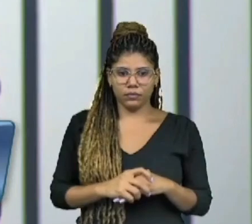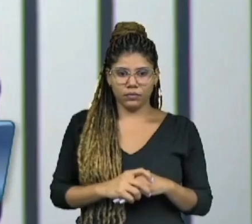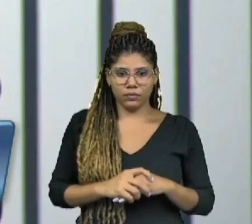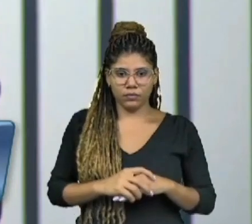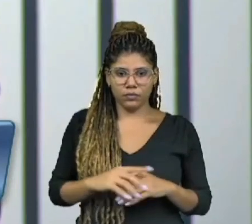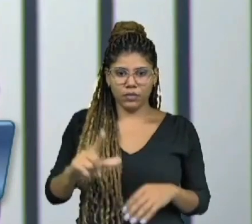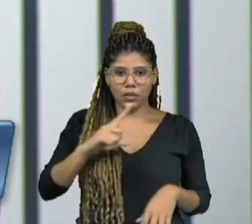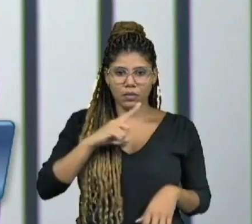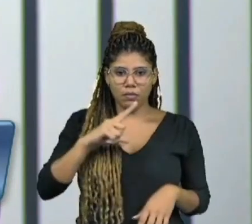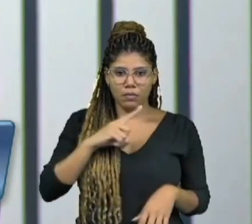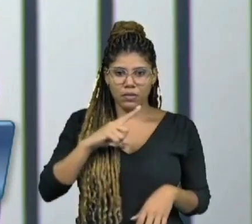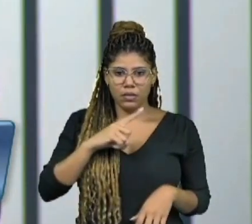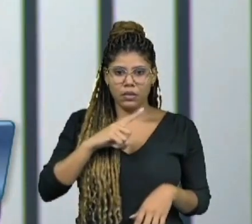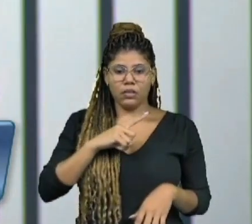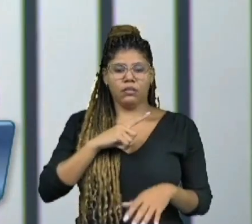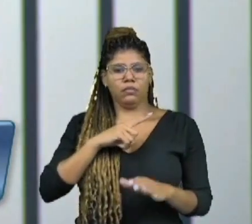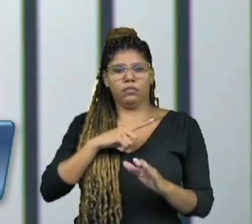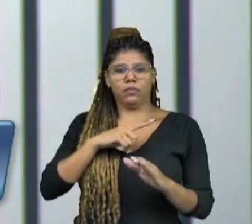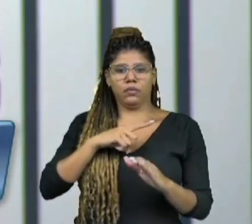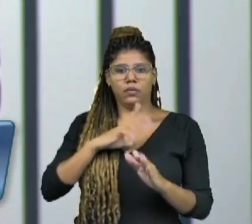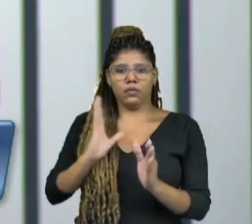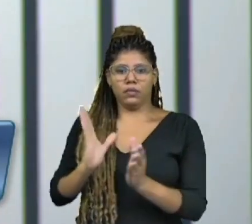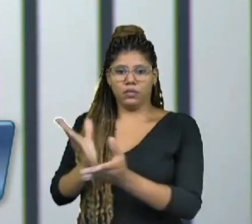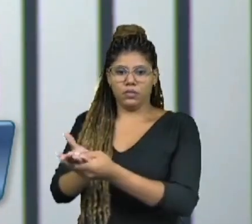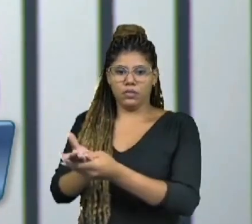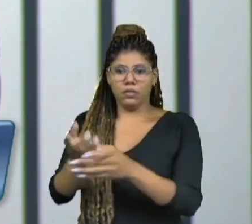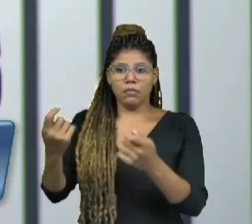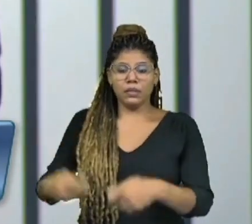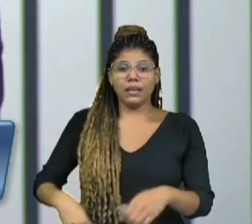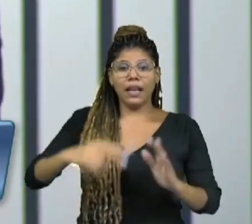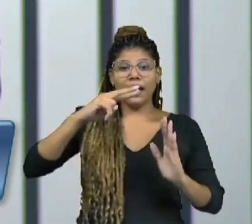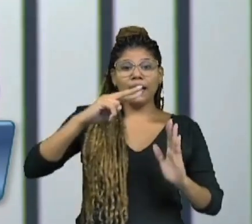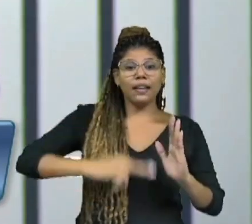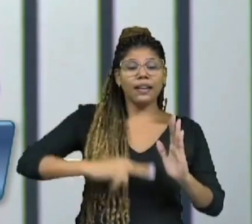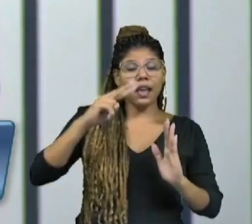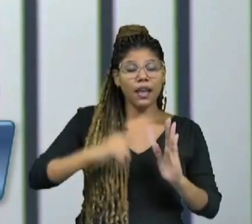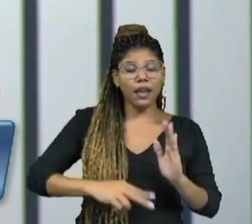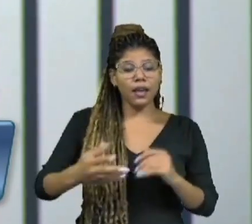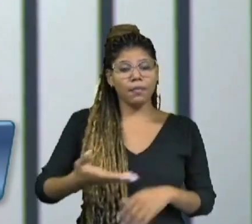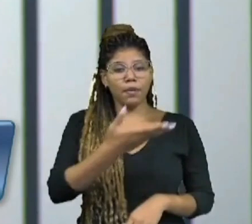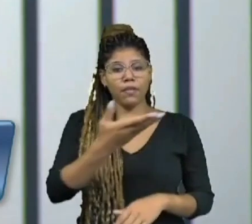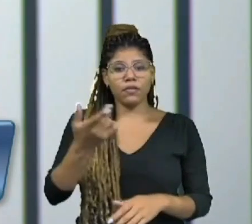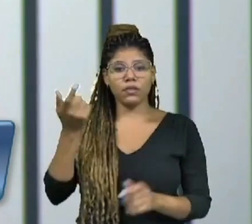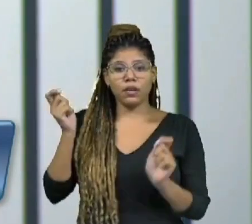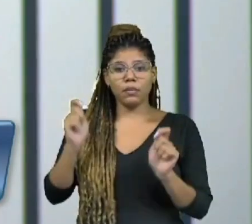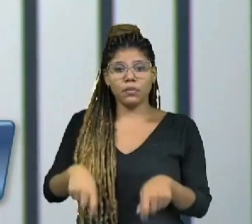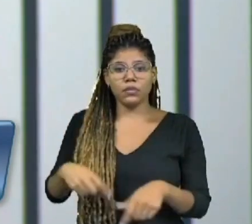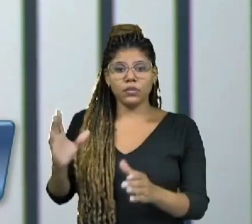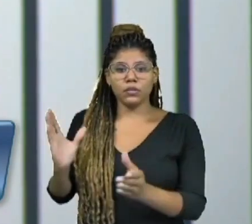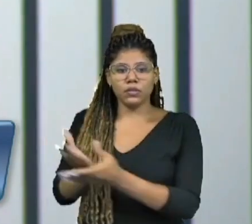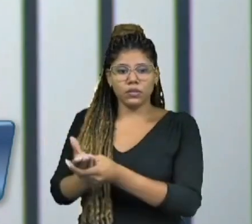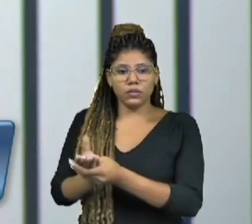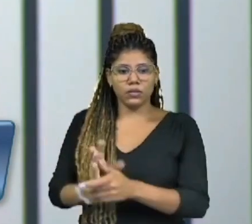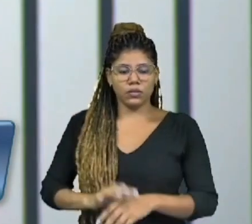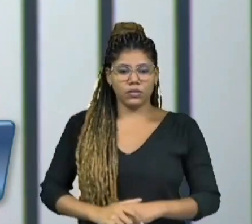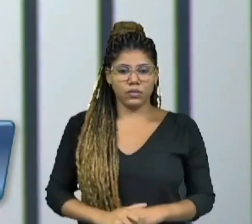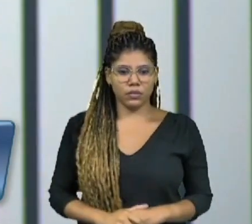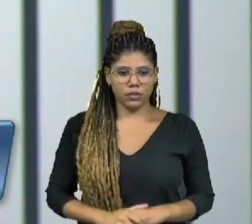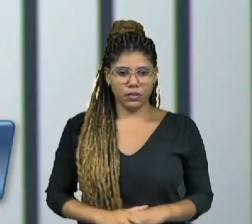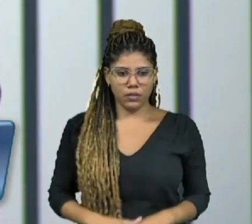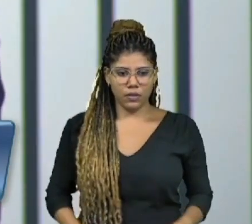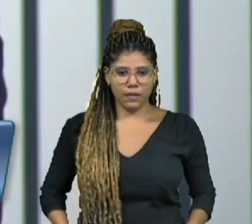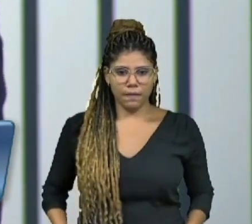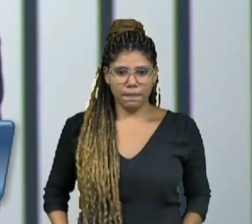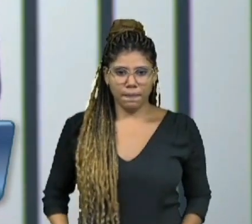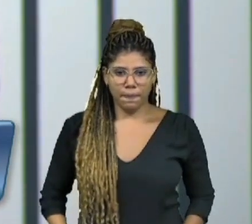uma impugnação de uma ata, sim, ela tem que ser lida para Vossa Excelência, inclusive, poder pedir... Foi o que eu fiz. Não,